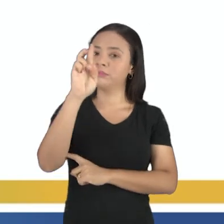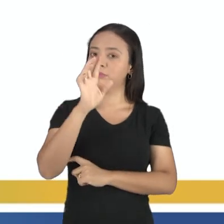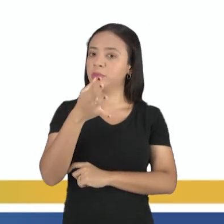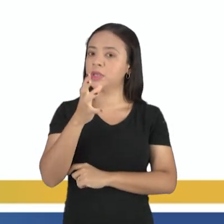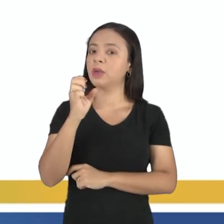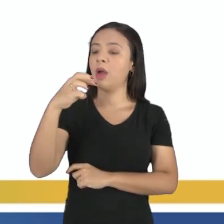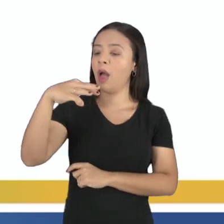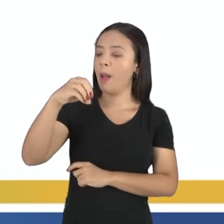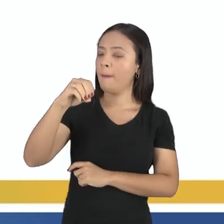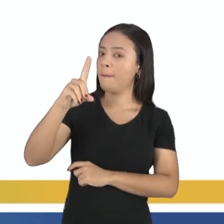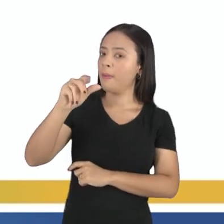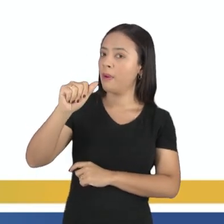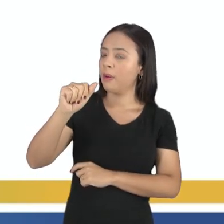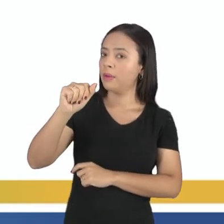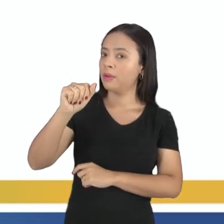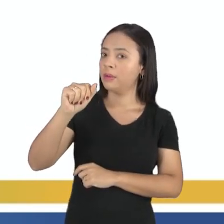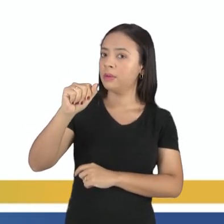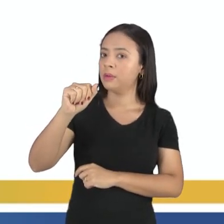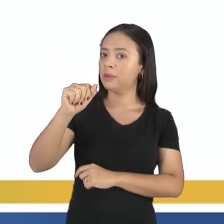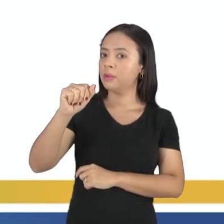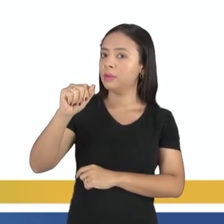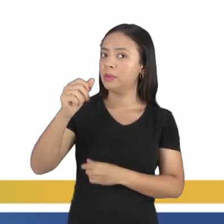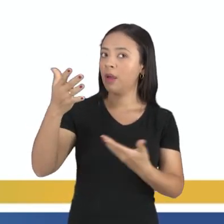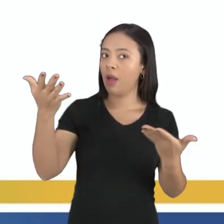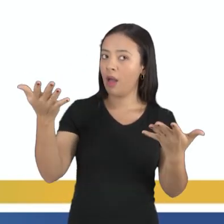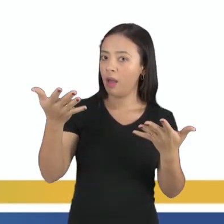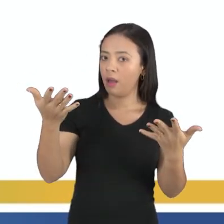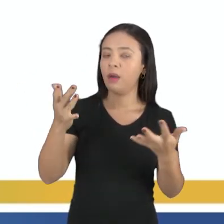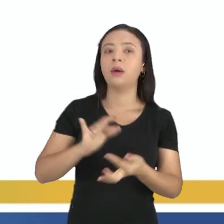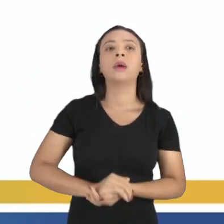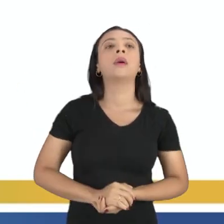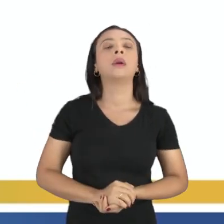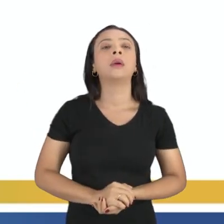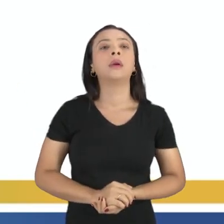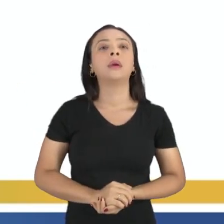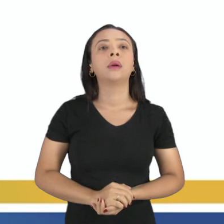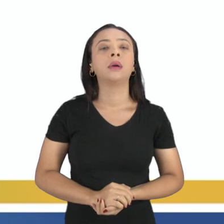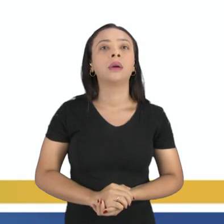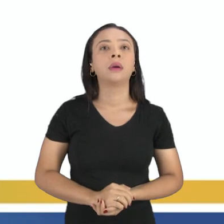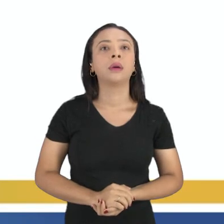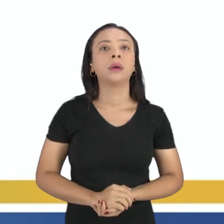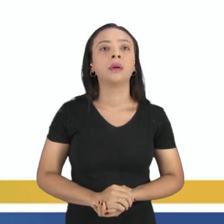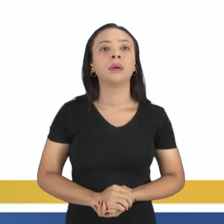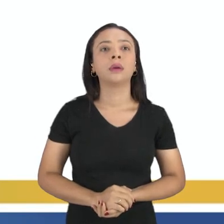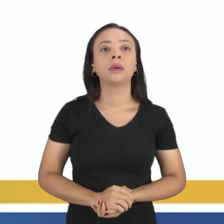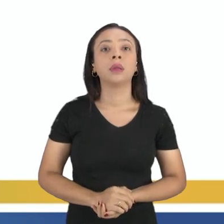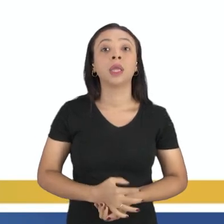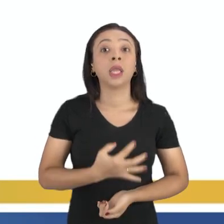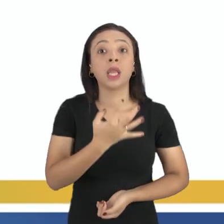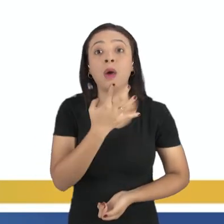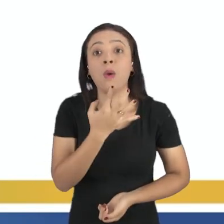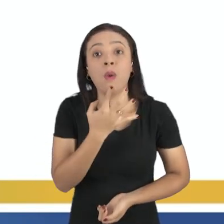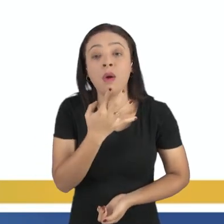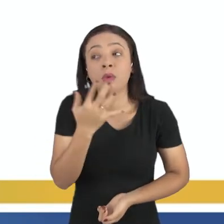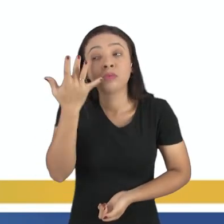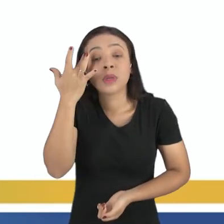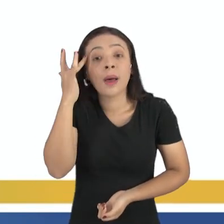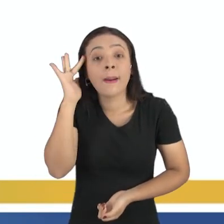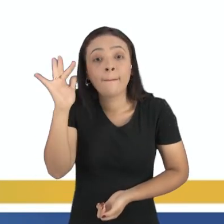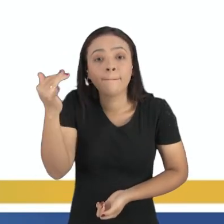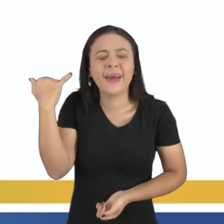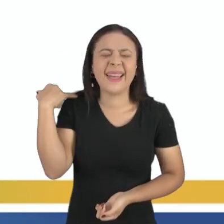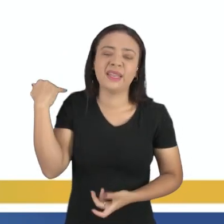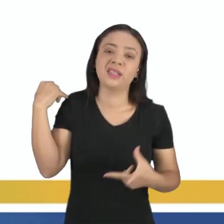a moda, né, na atual circunstância aí, sem conhecermos a idade do motorista, é,